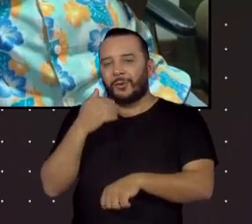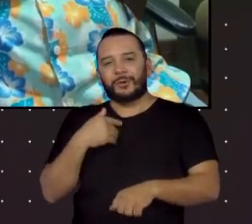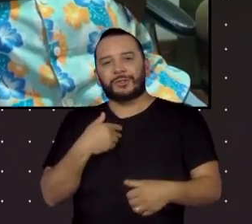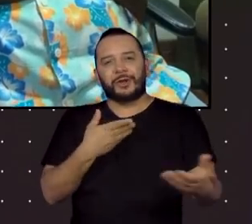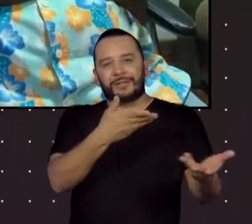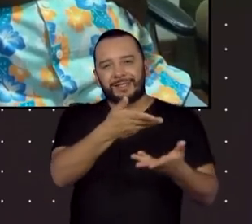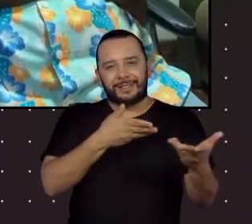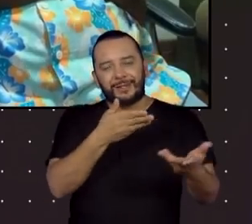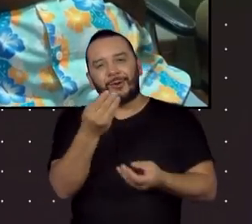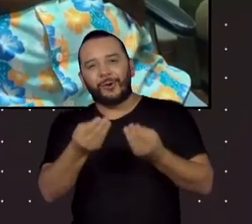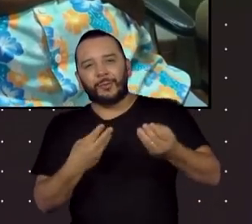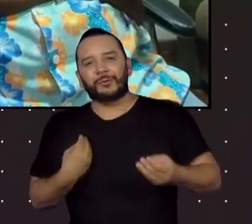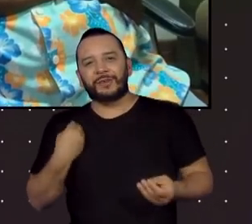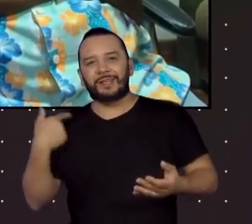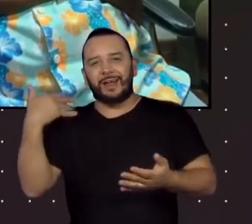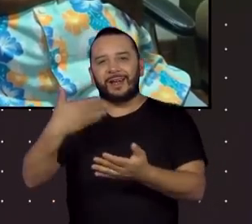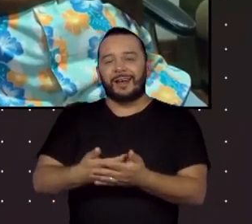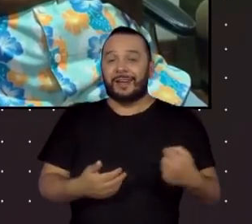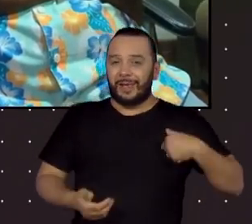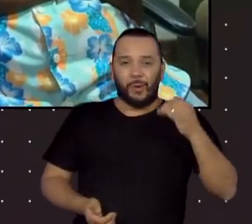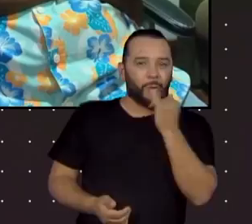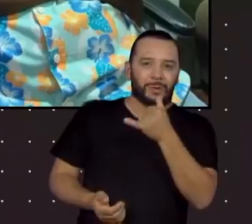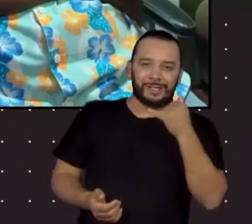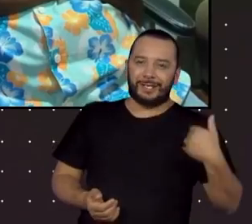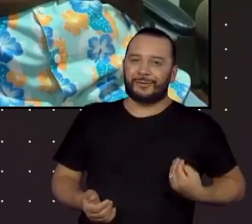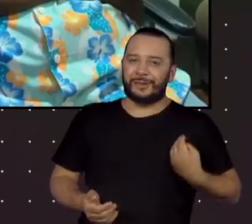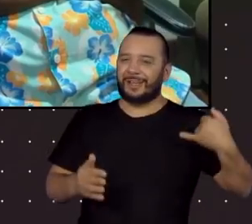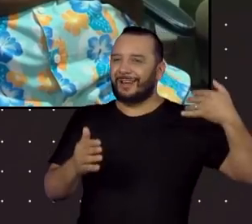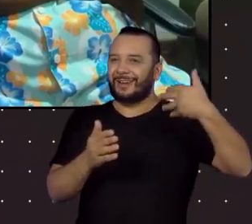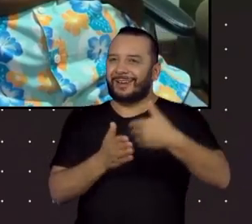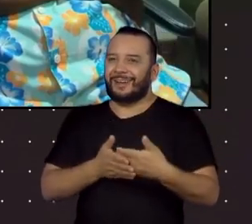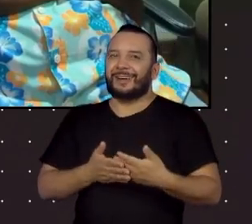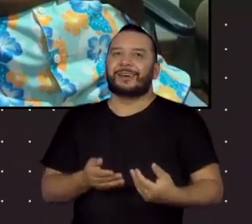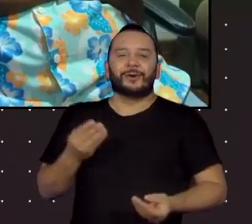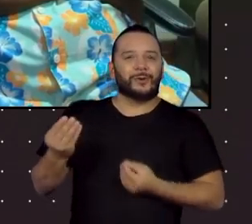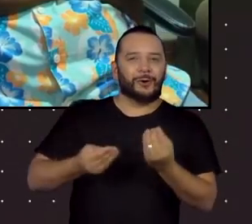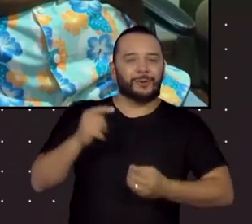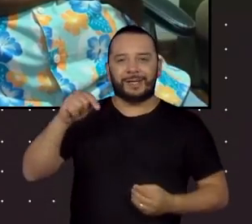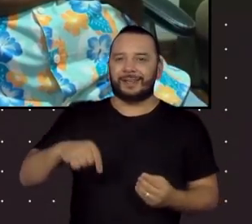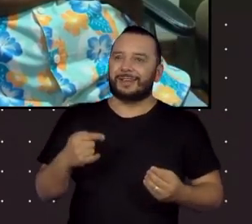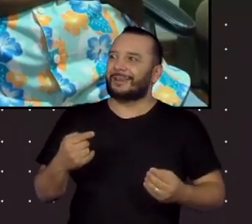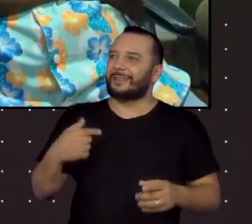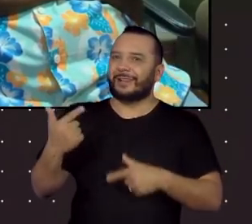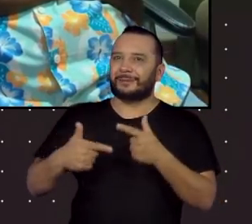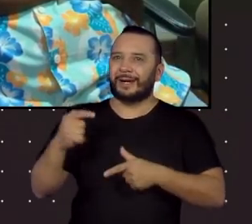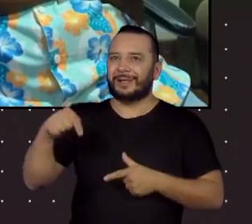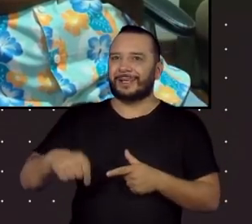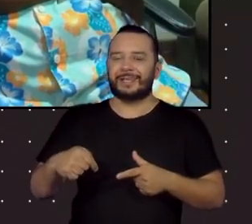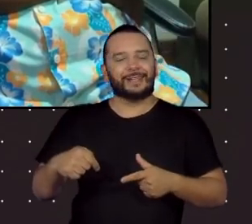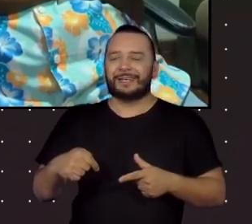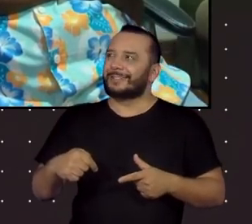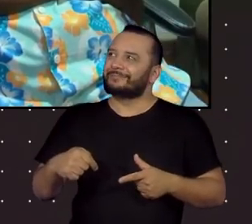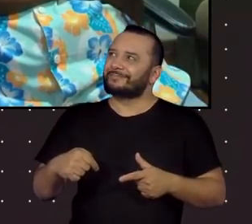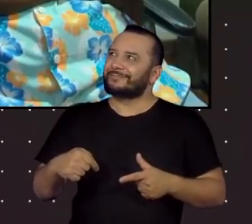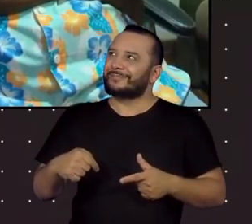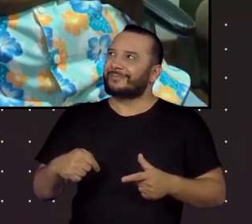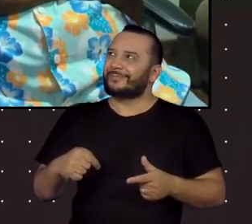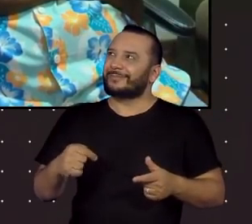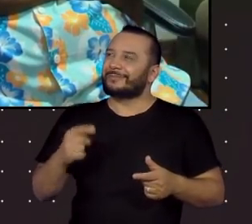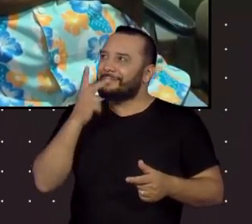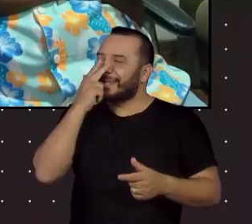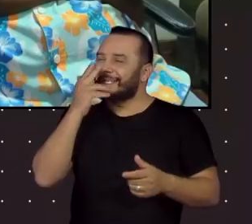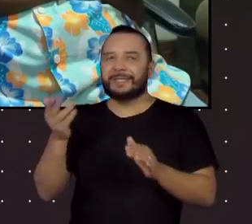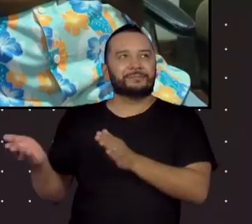nossos trabalhos, da nossa passagem por aqui, né, como a gente diz. Mas do alto dos